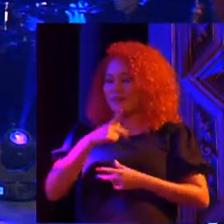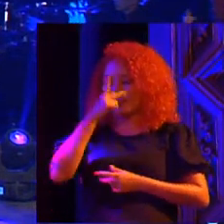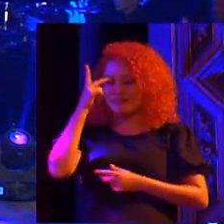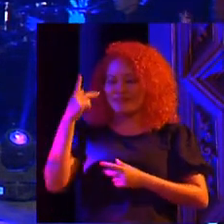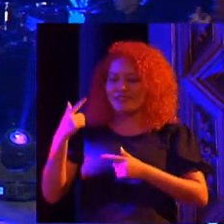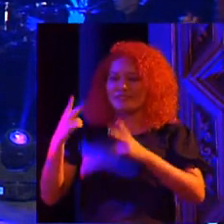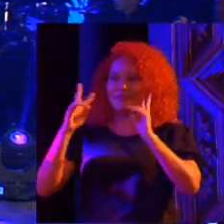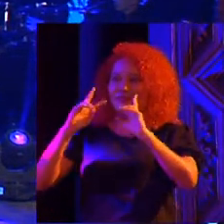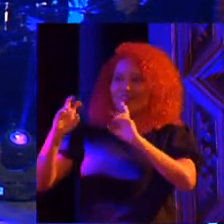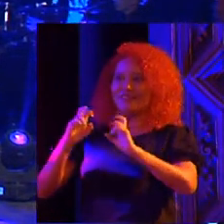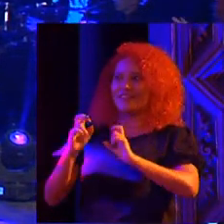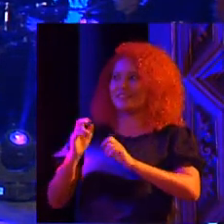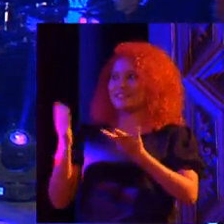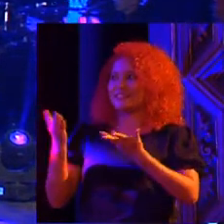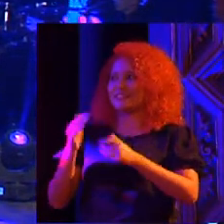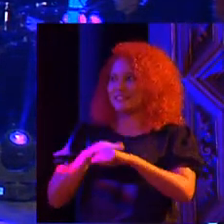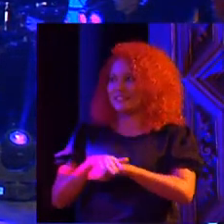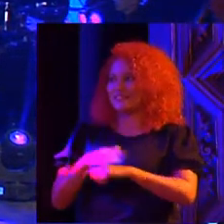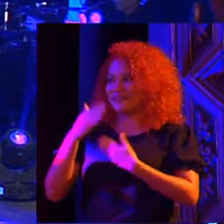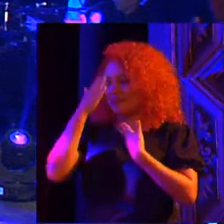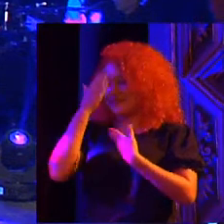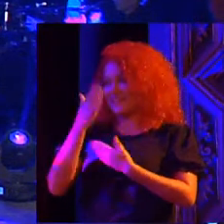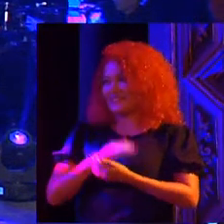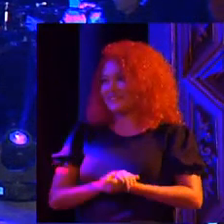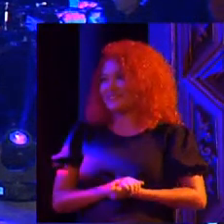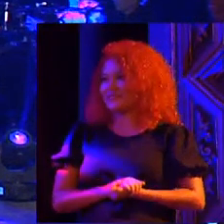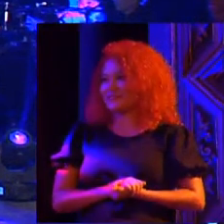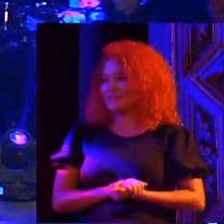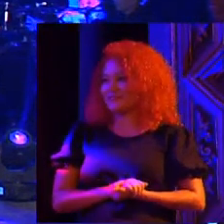estão tendo essa noite aqui. Muito obrigada.